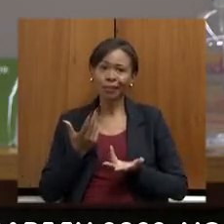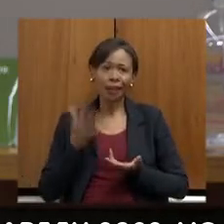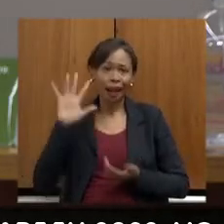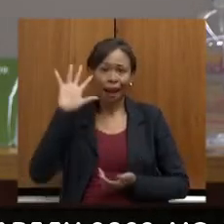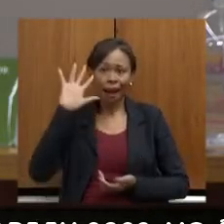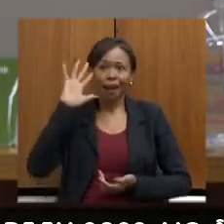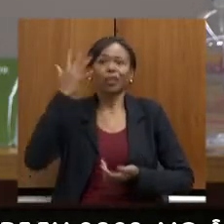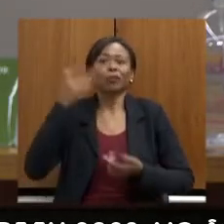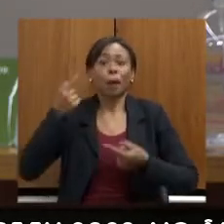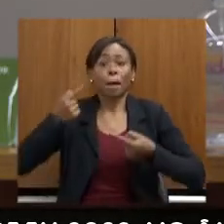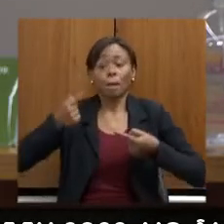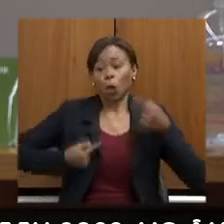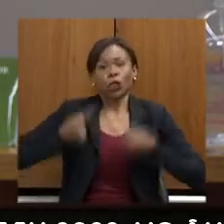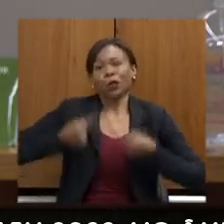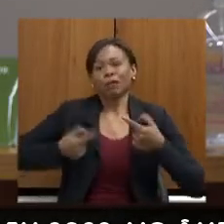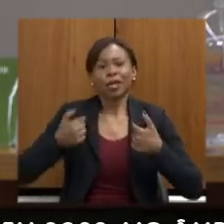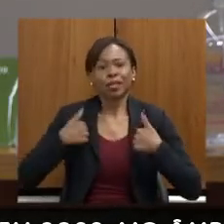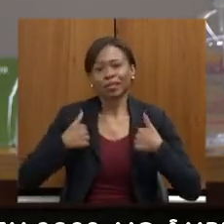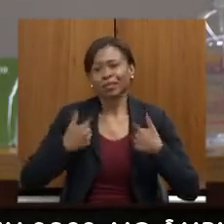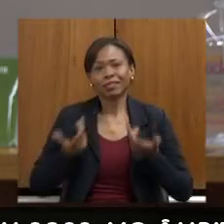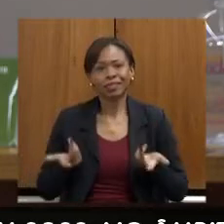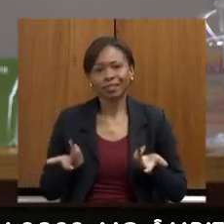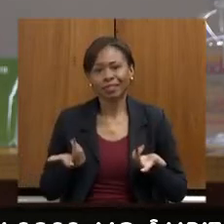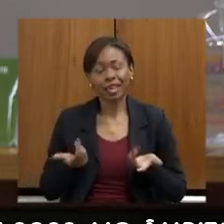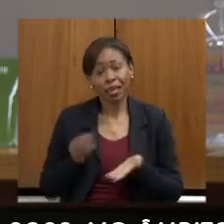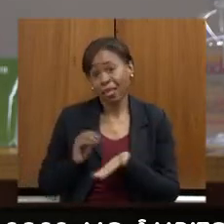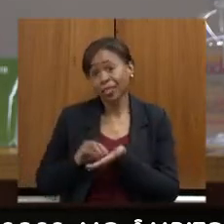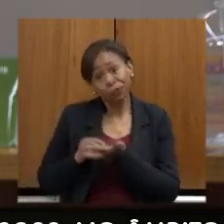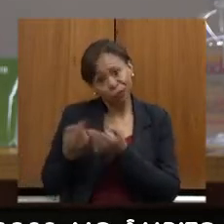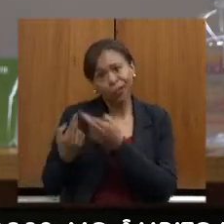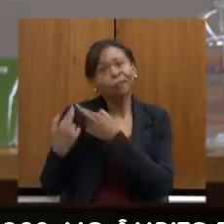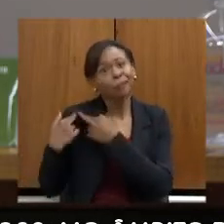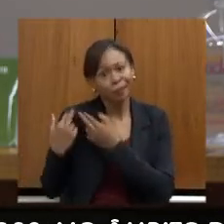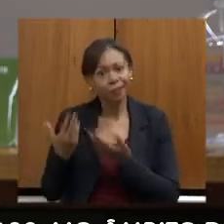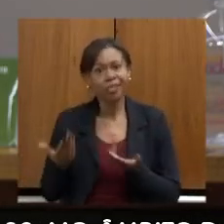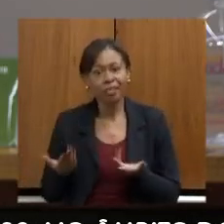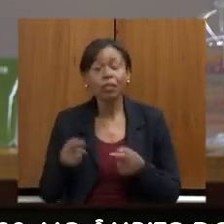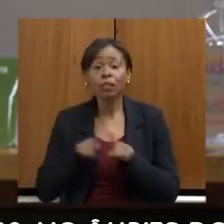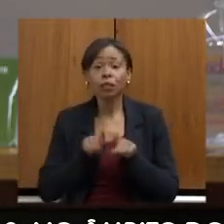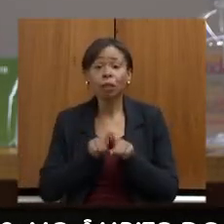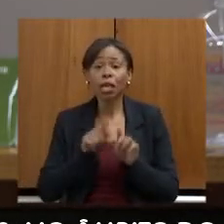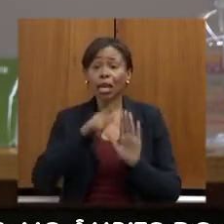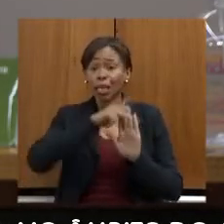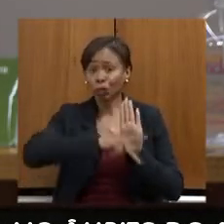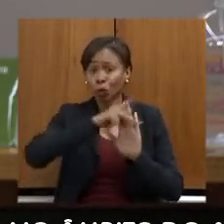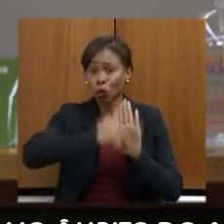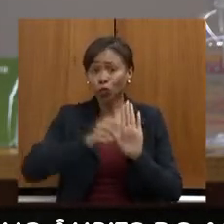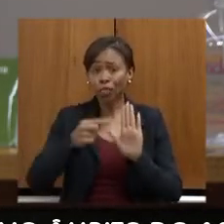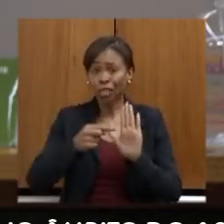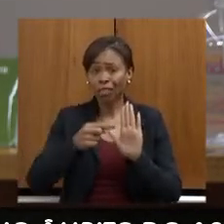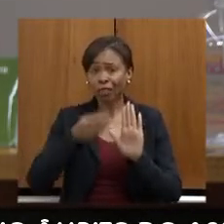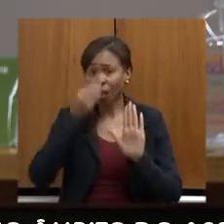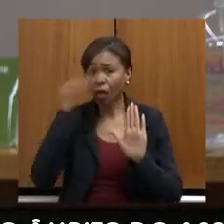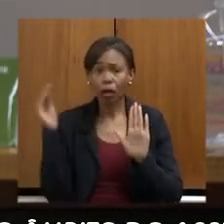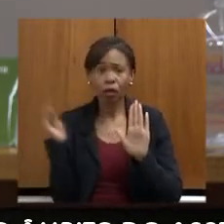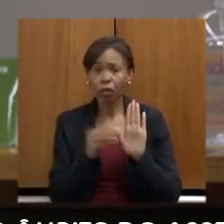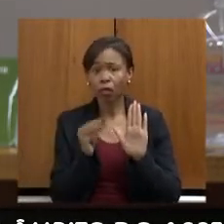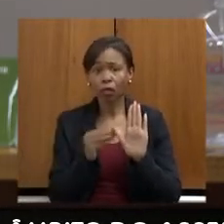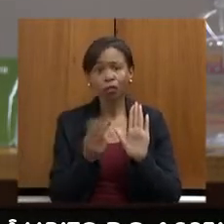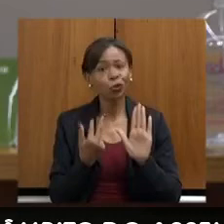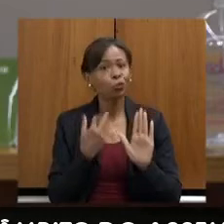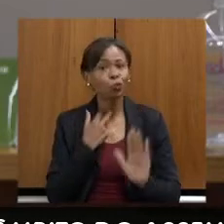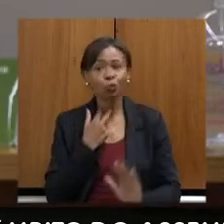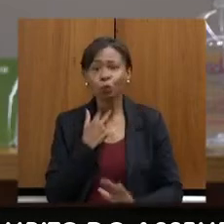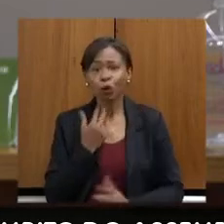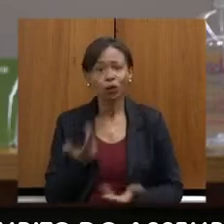minha forte e eu também não posso abandonar esse projeto que hoje tinha mais de duas mil pessoas no anel viário